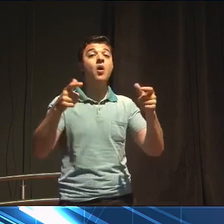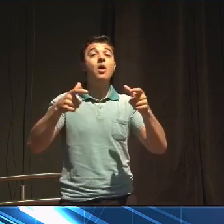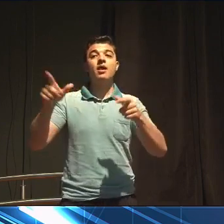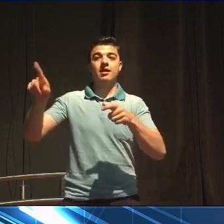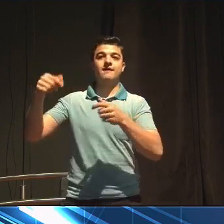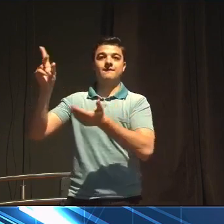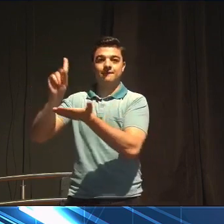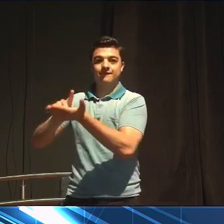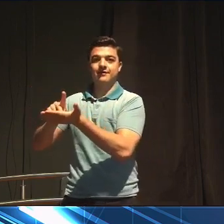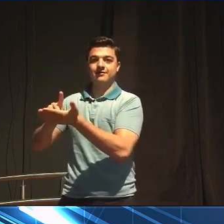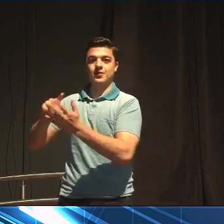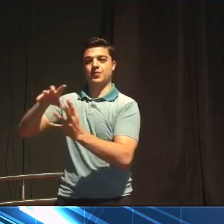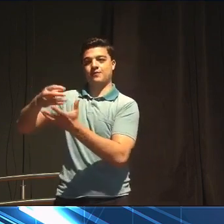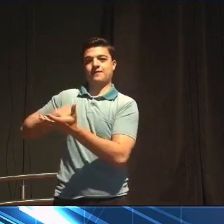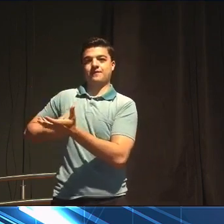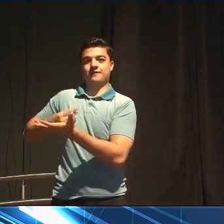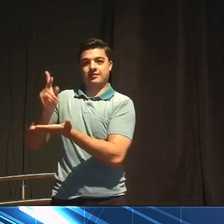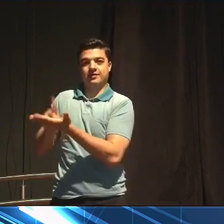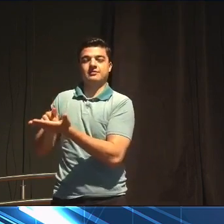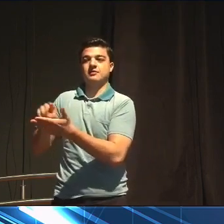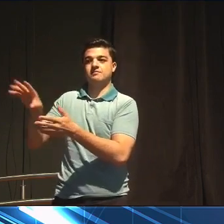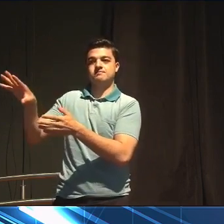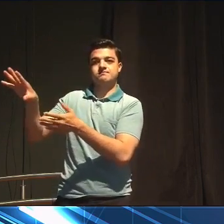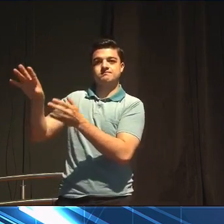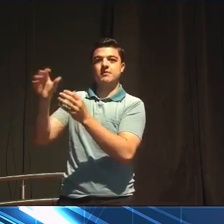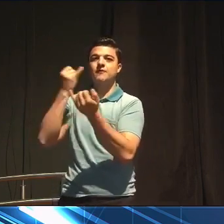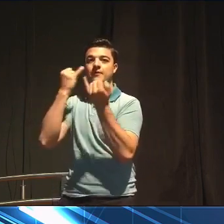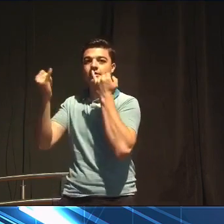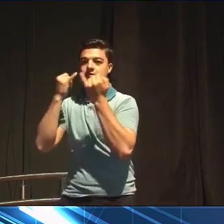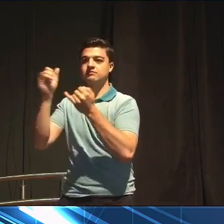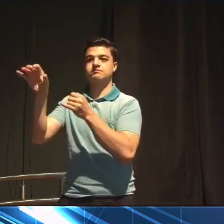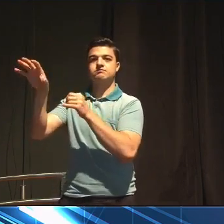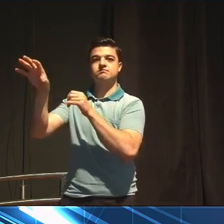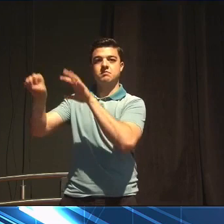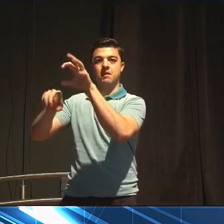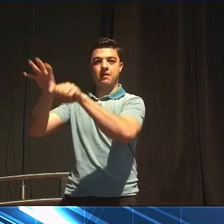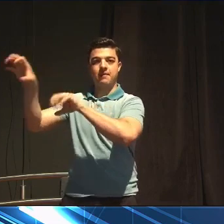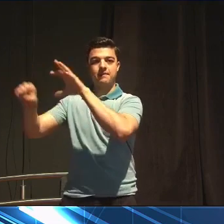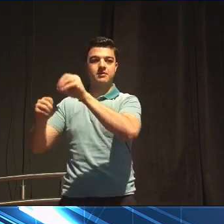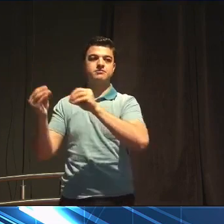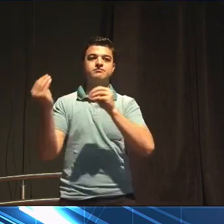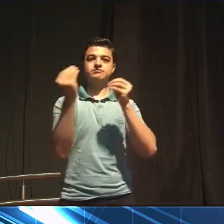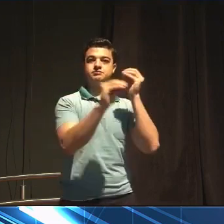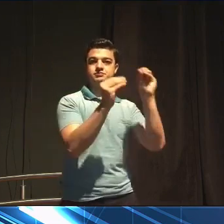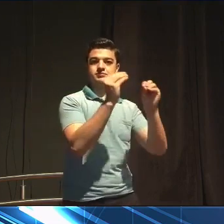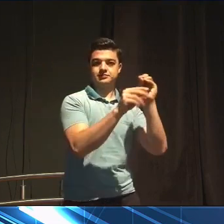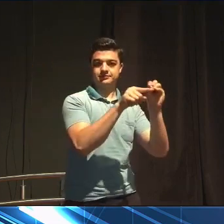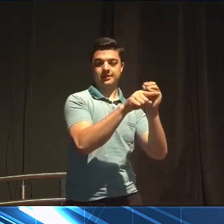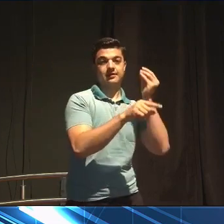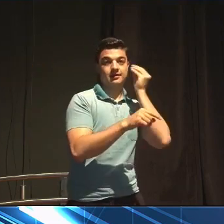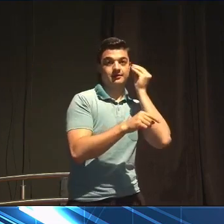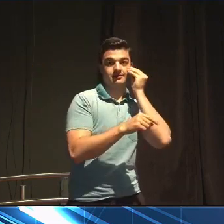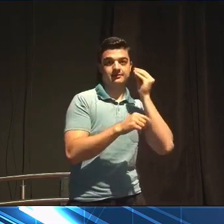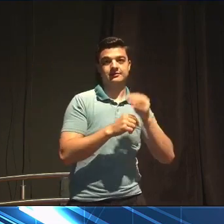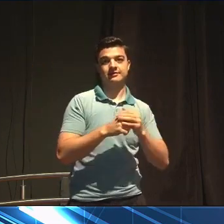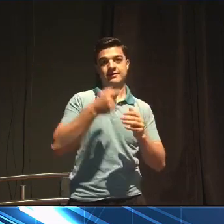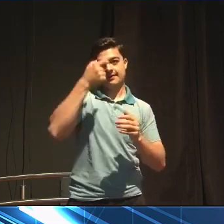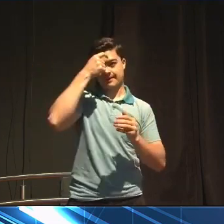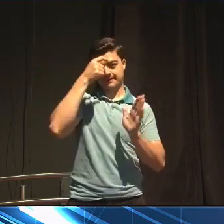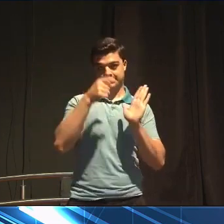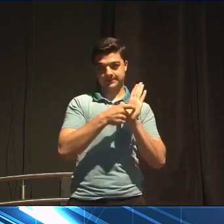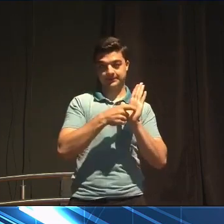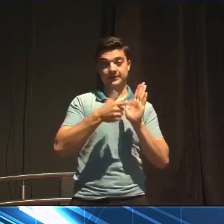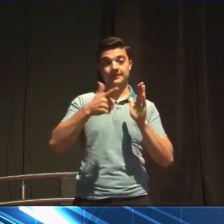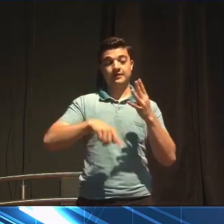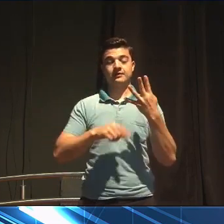que ser perfeito. E depois, tem que ser habilitado por inteligência artificial e o mais importante, permitir que a inteligência artificial